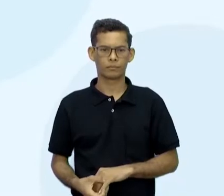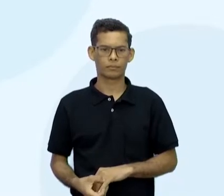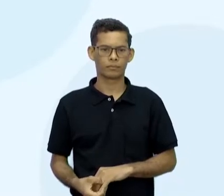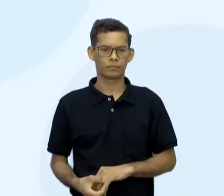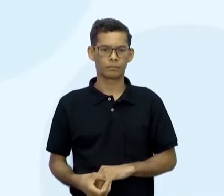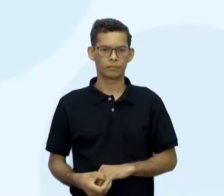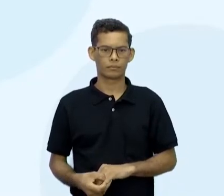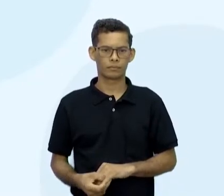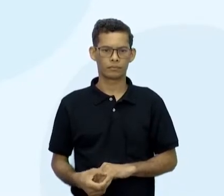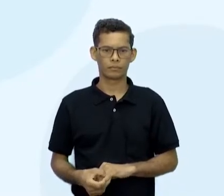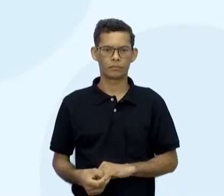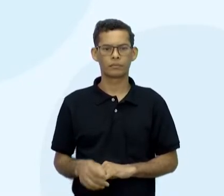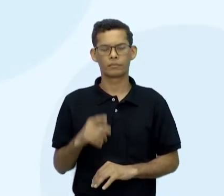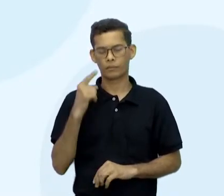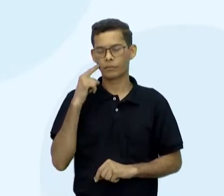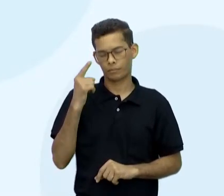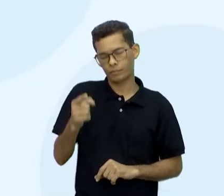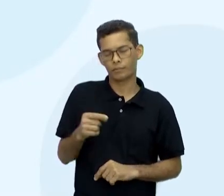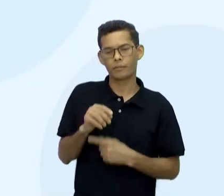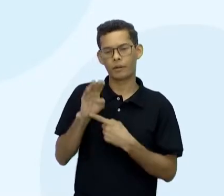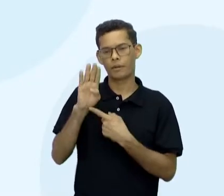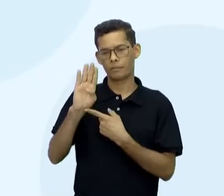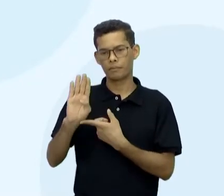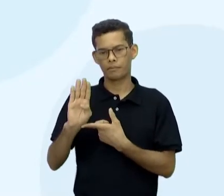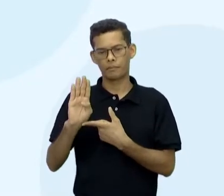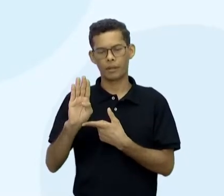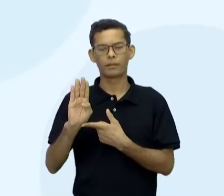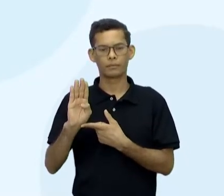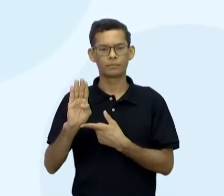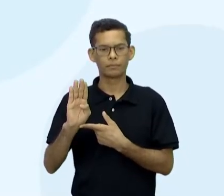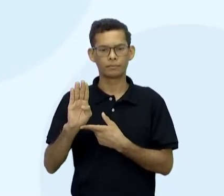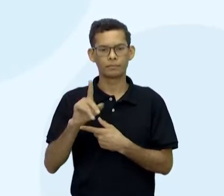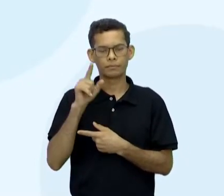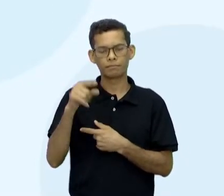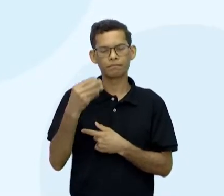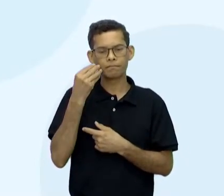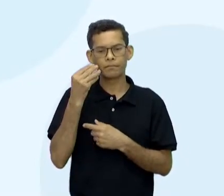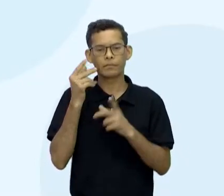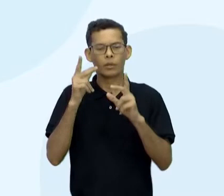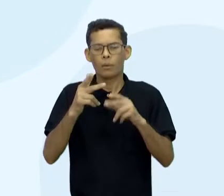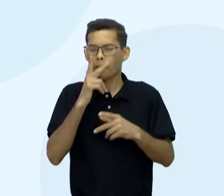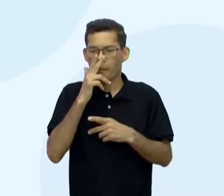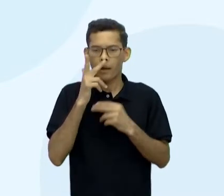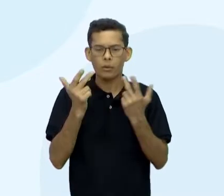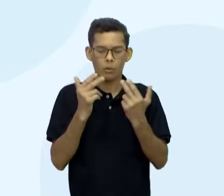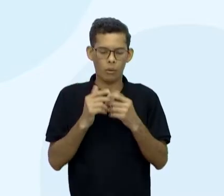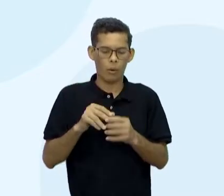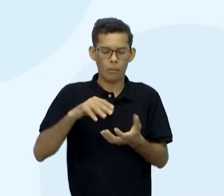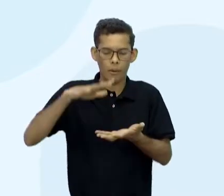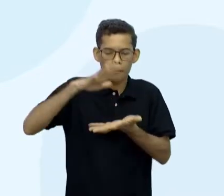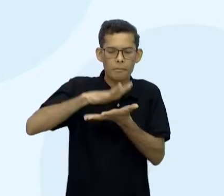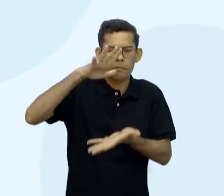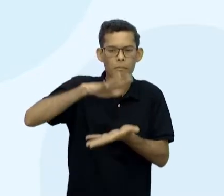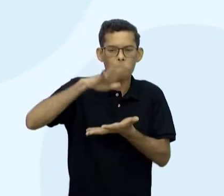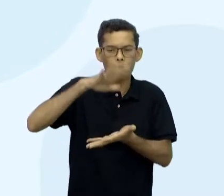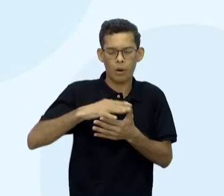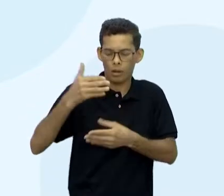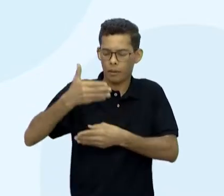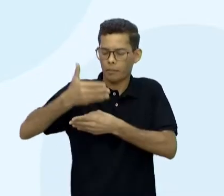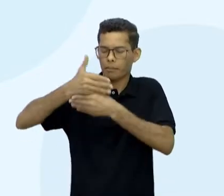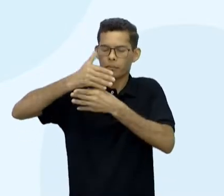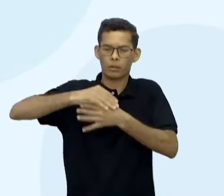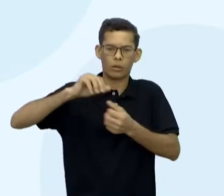Você experimentaria um movimento de oscilação como de um bloco preso a uma mola. Então,